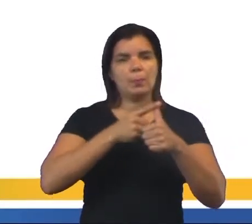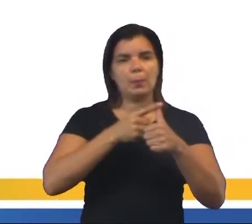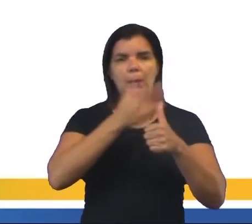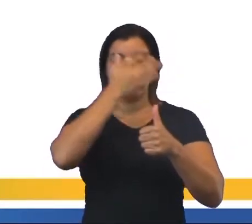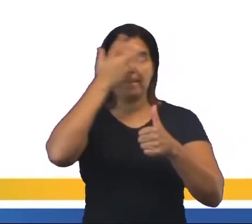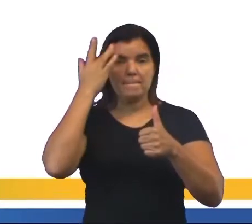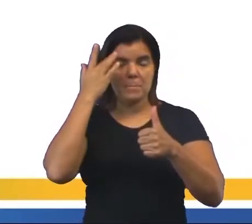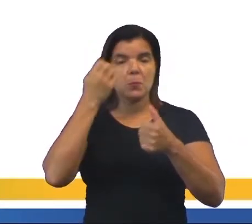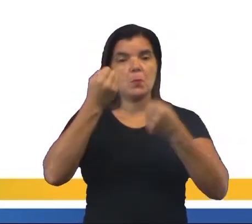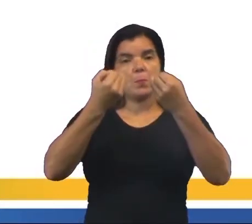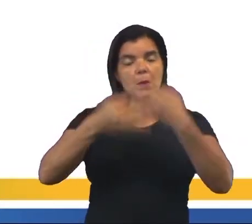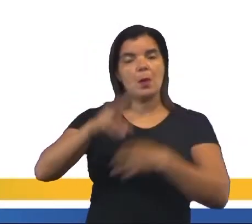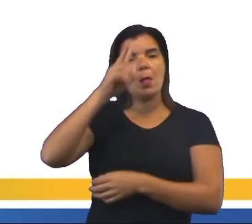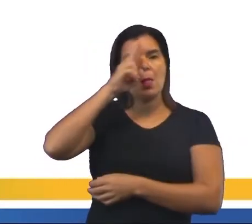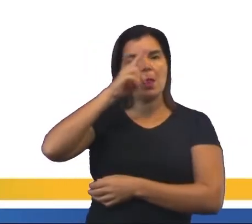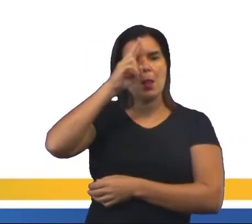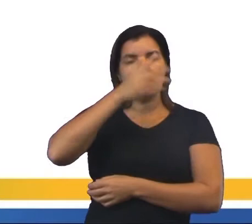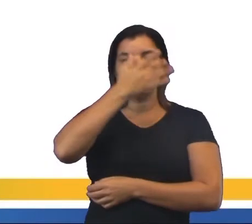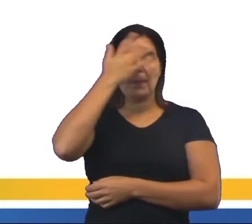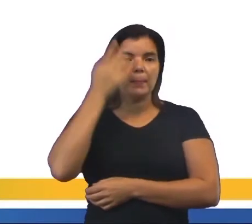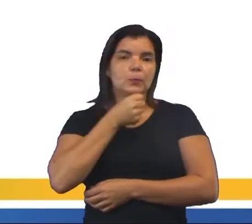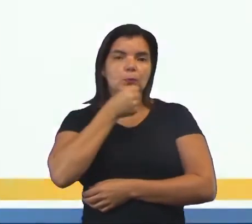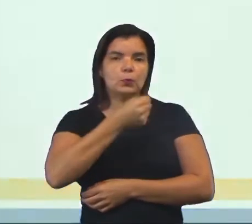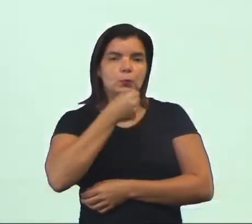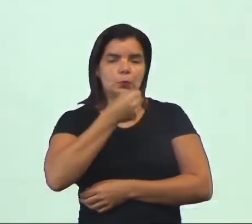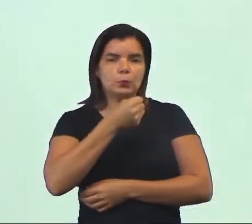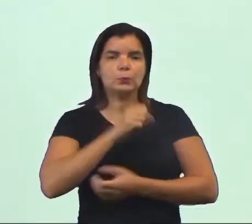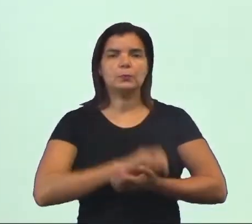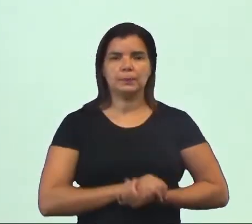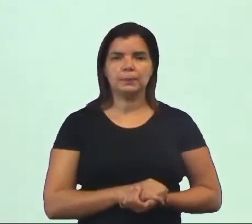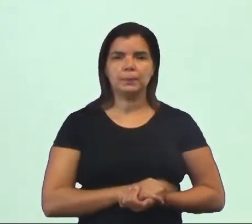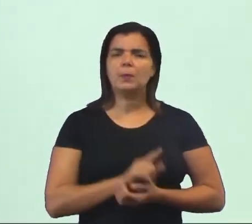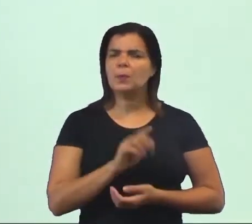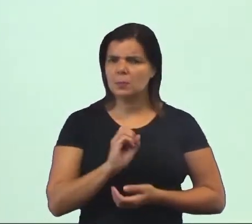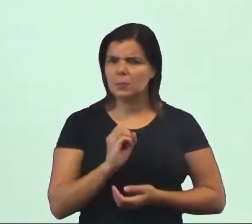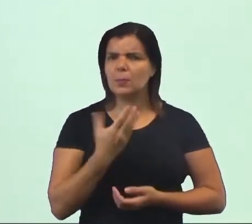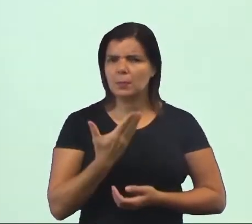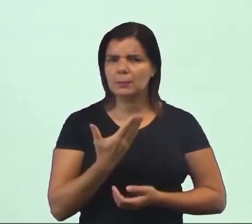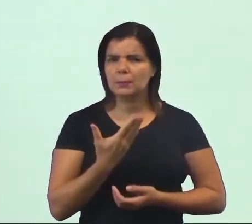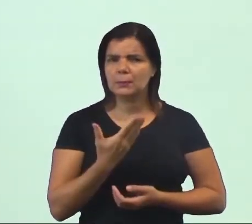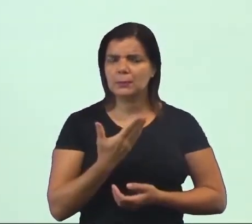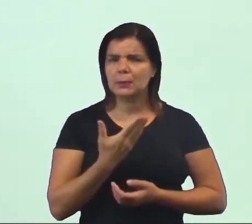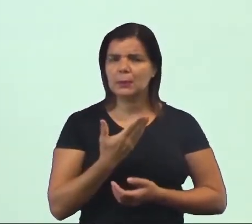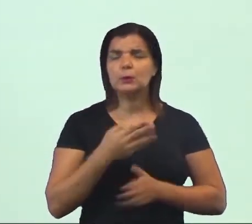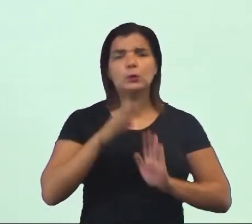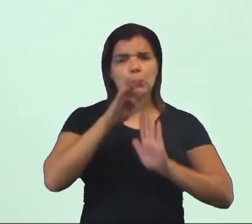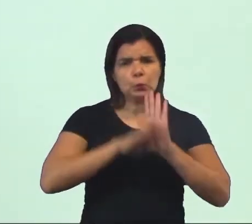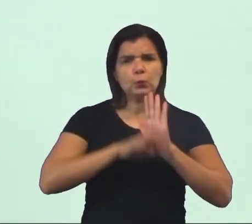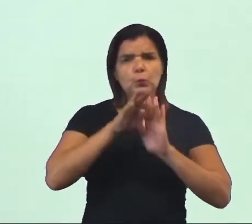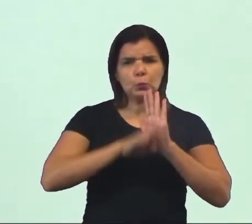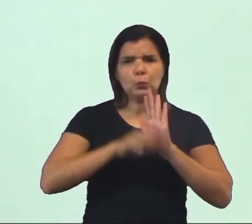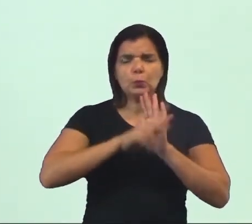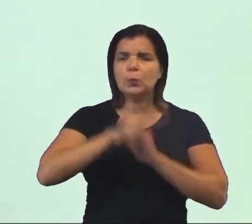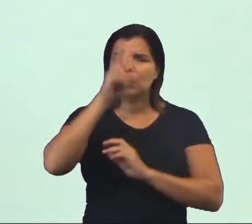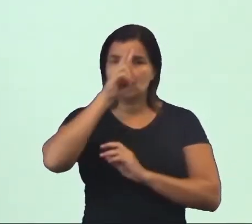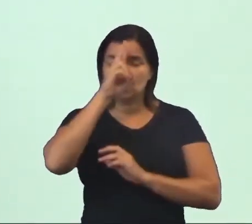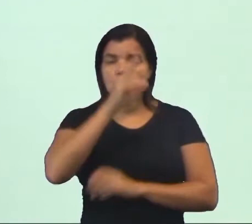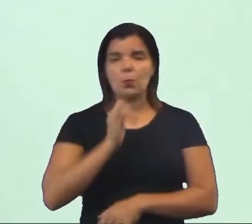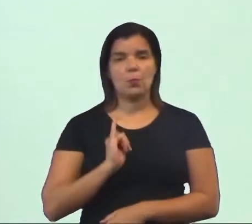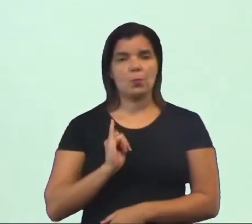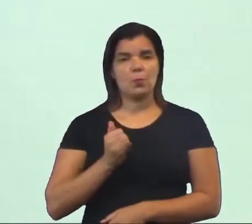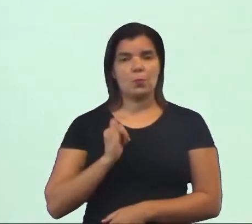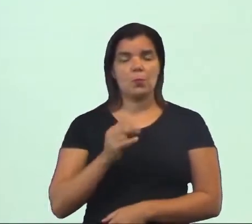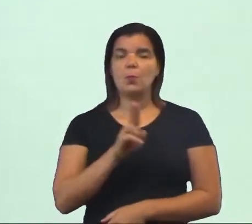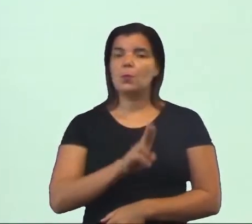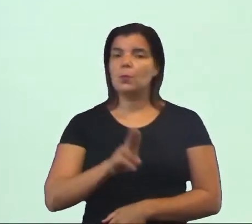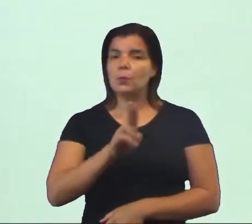para contar as lembranças do entrevistado? Isso acontece no texto de memórias literárias? O narrador, ele